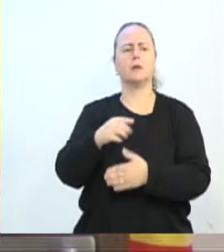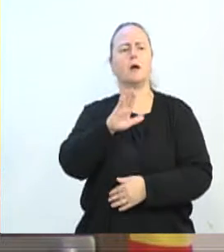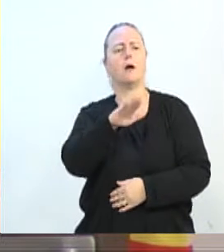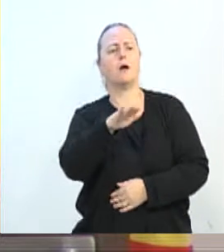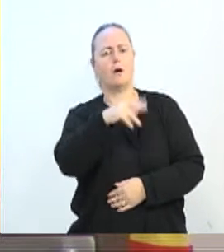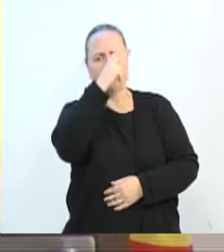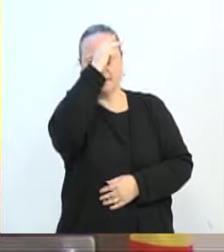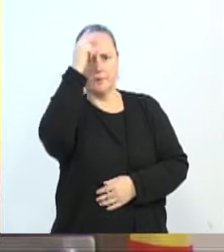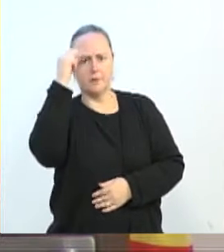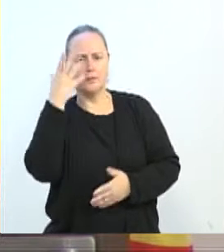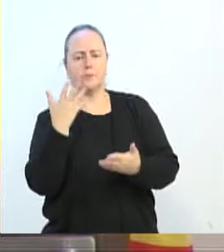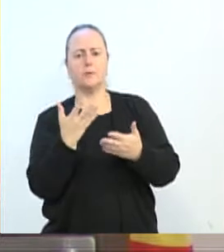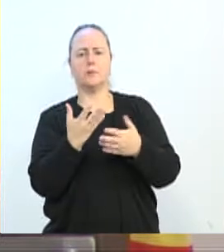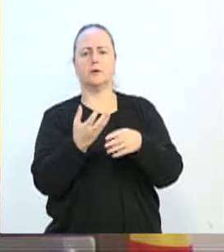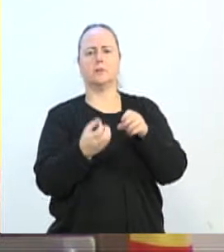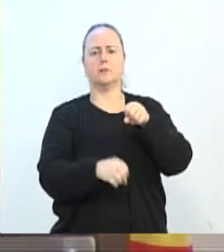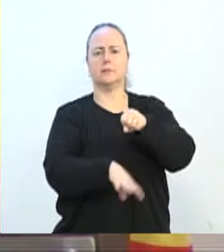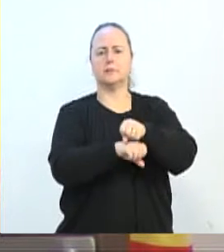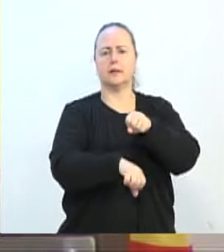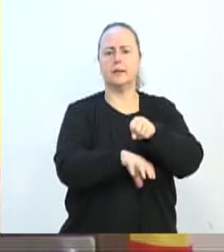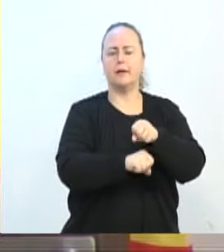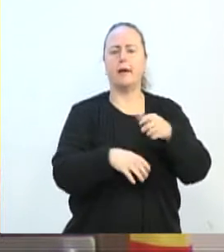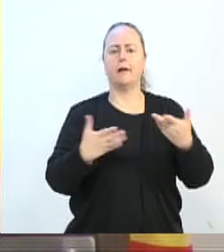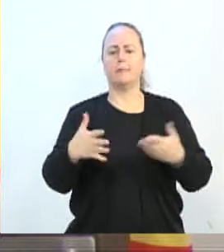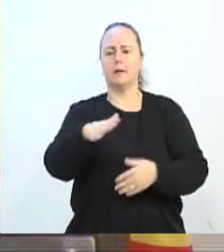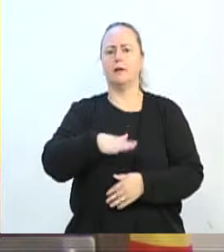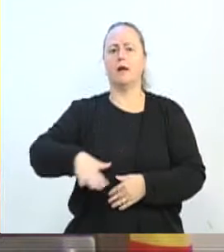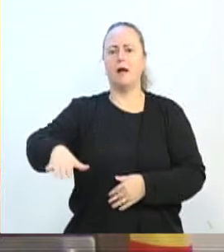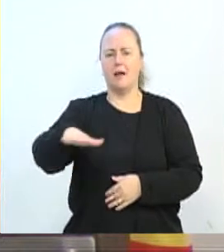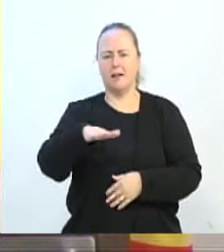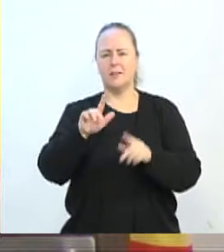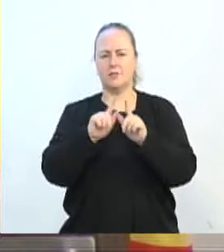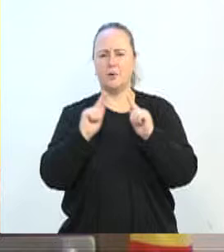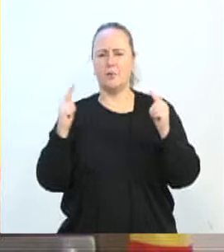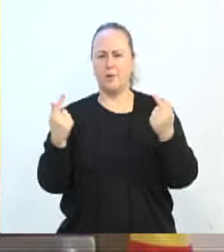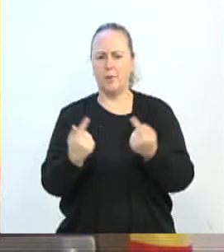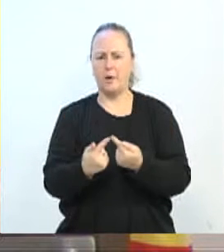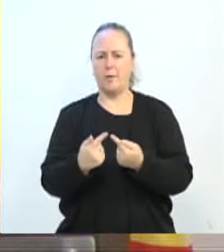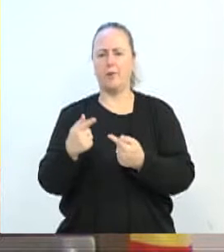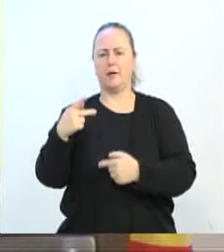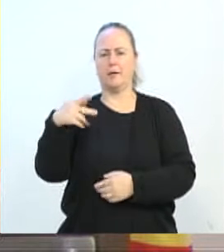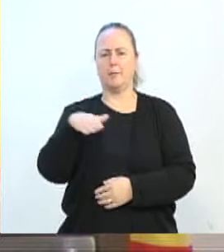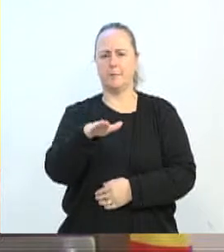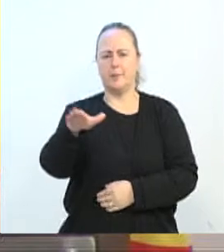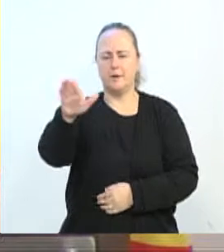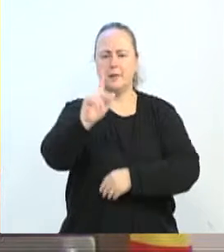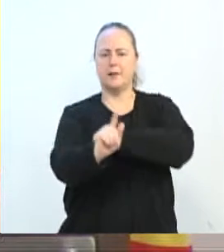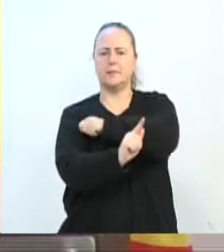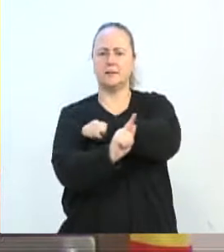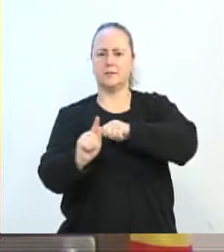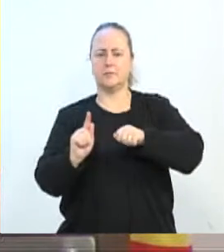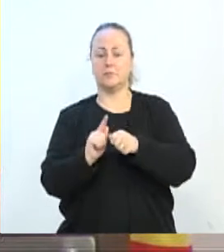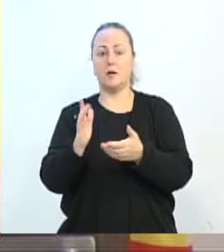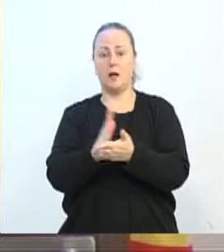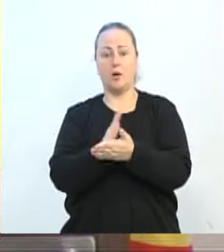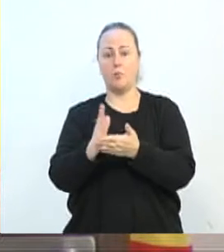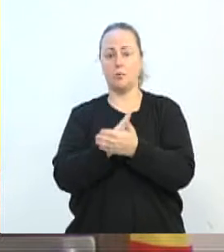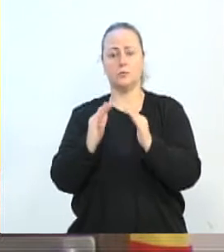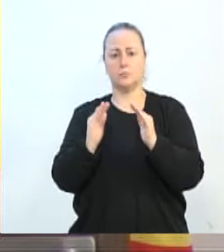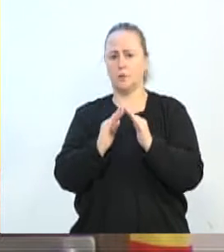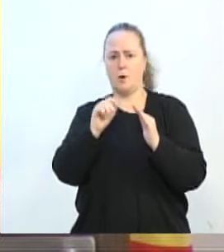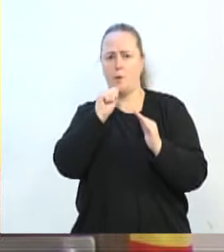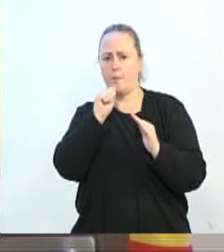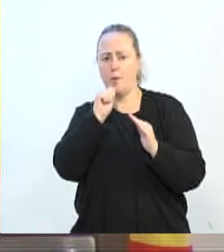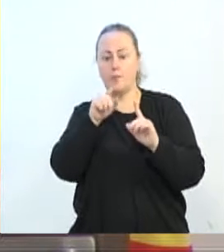Seterb isso e aquilo pessoas do Jordão do bairro da Glória do Progresso grande Garcia e outras que não moram nessa região mas por ali